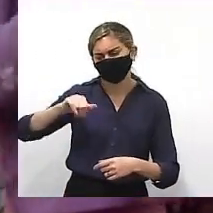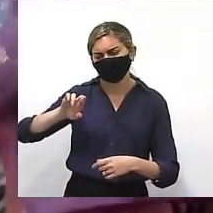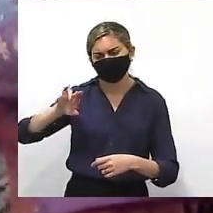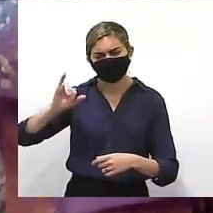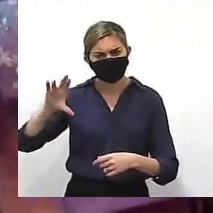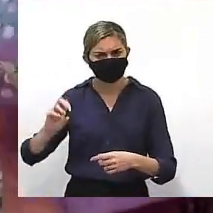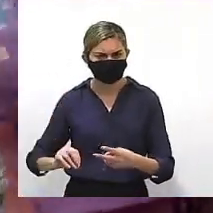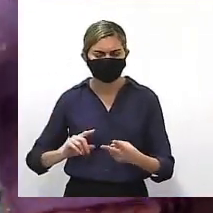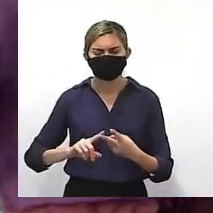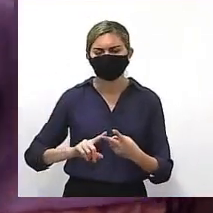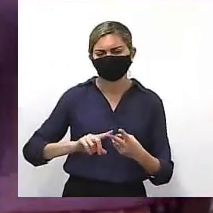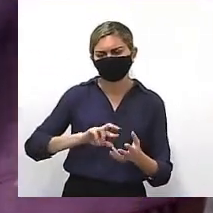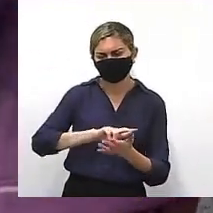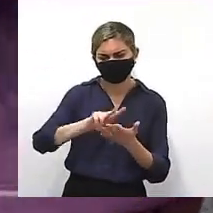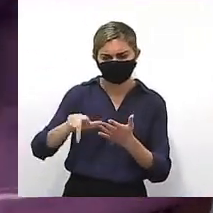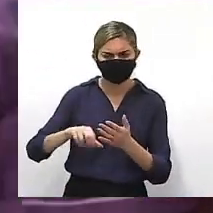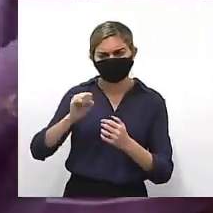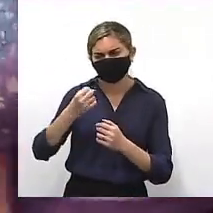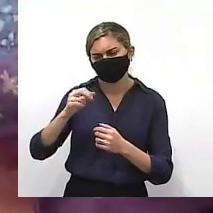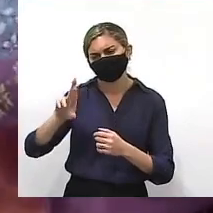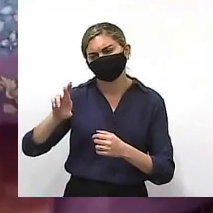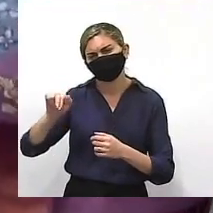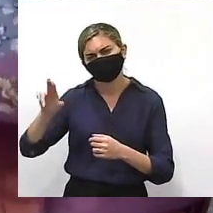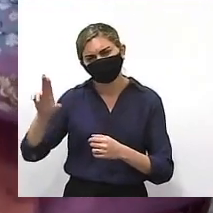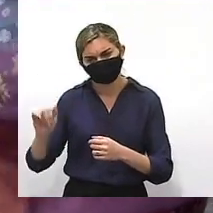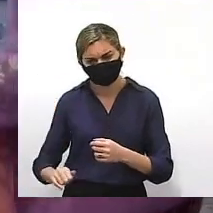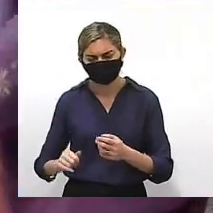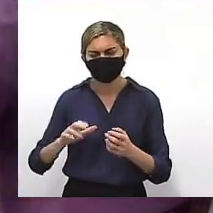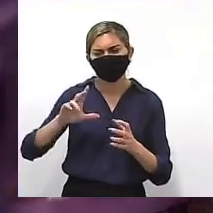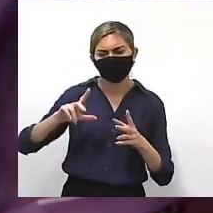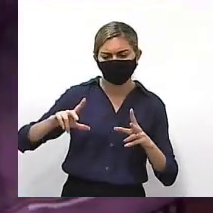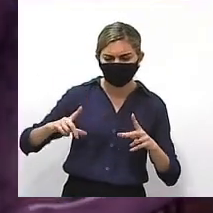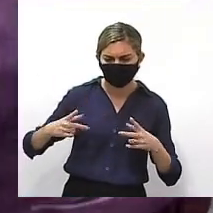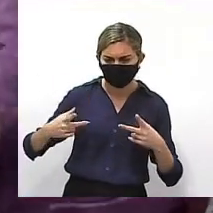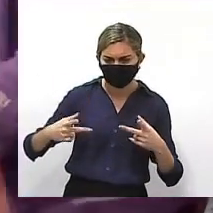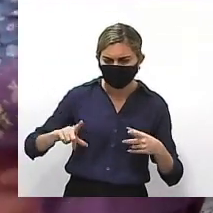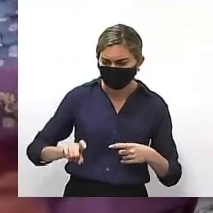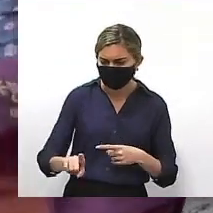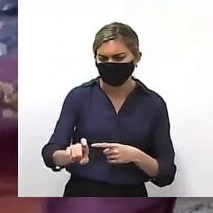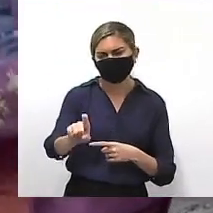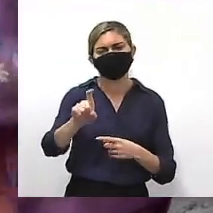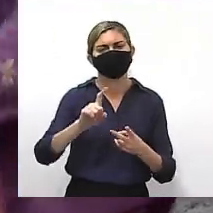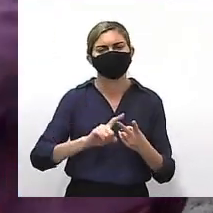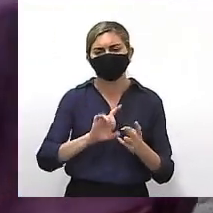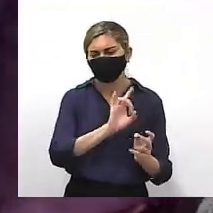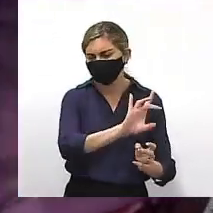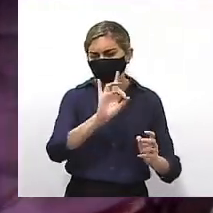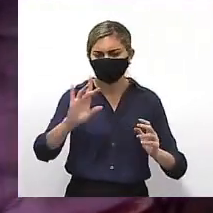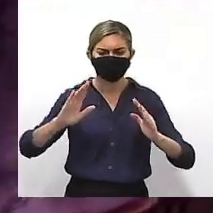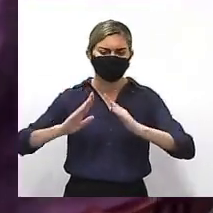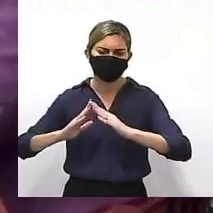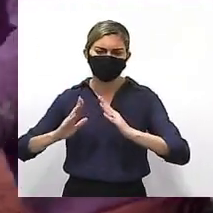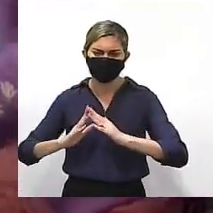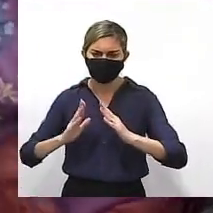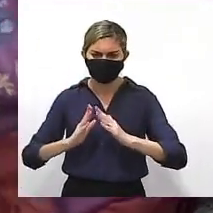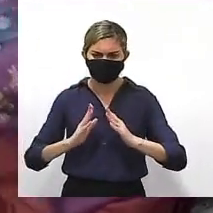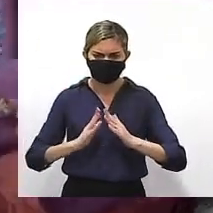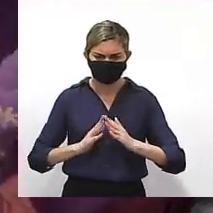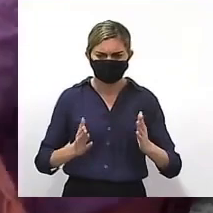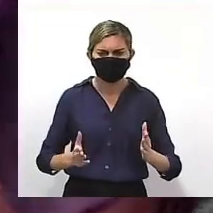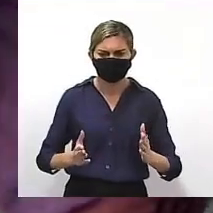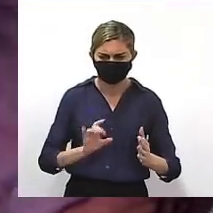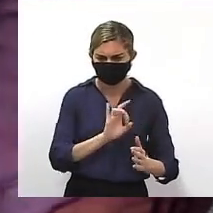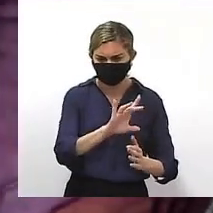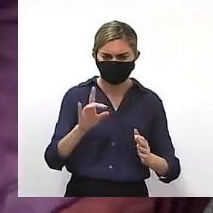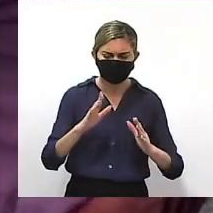de velho, sururu, camarão. Em cada casa o prato sobre a mesa,